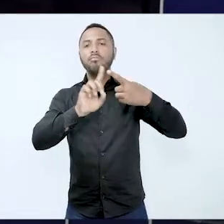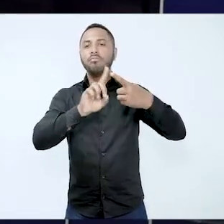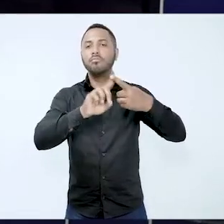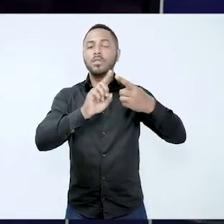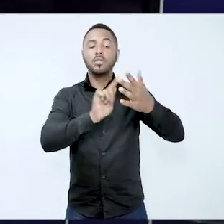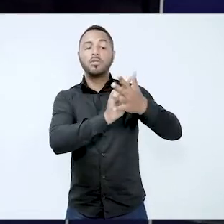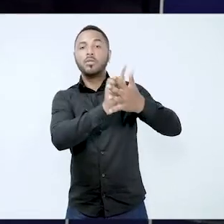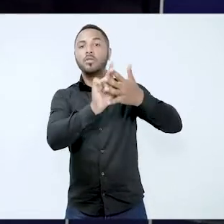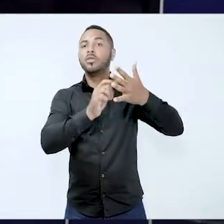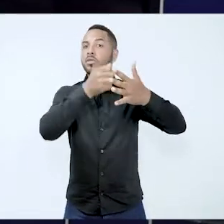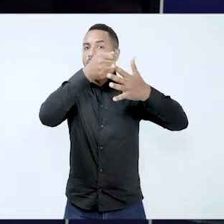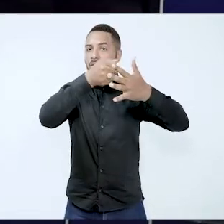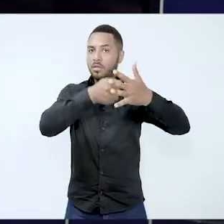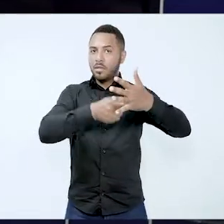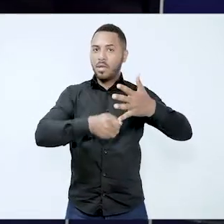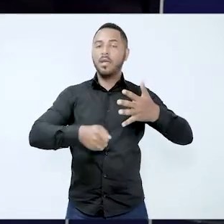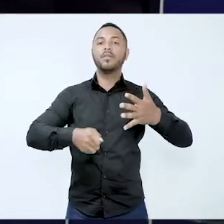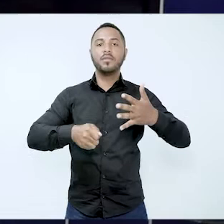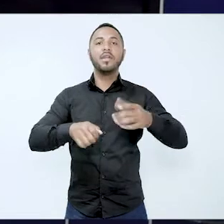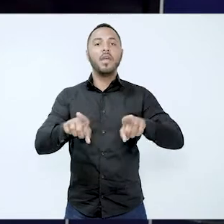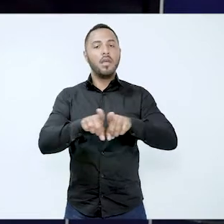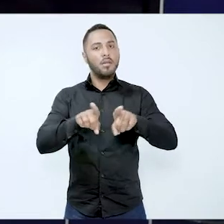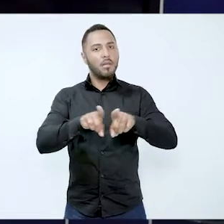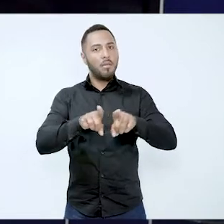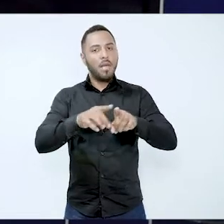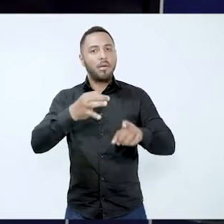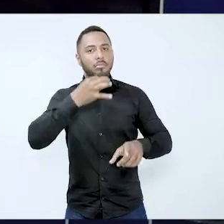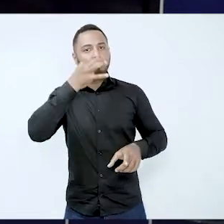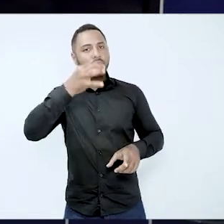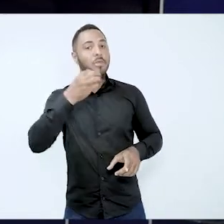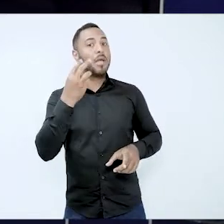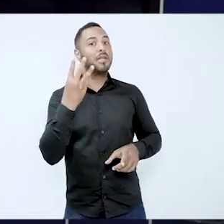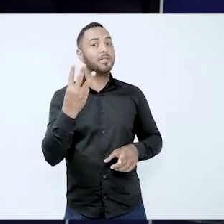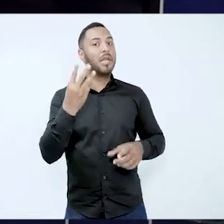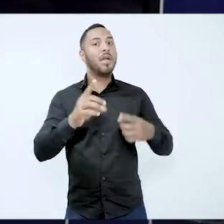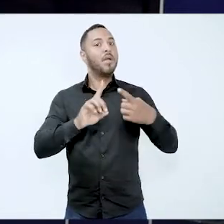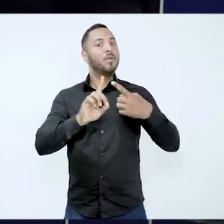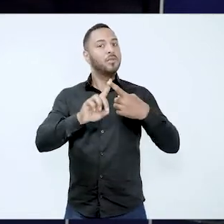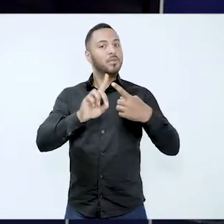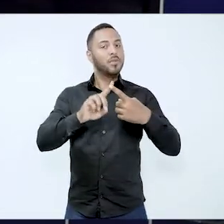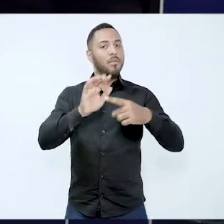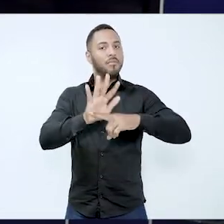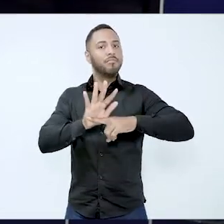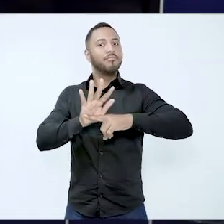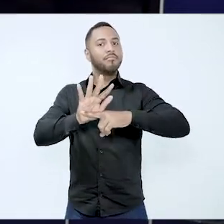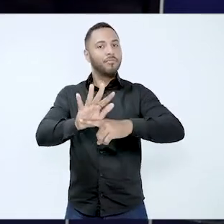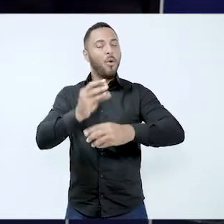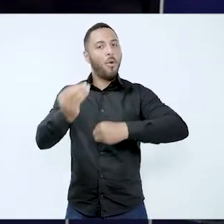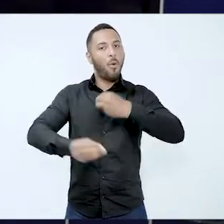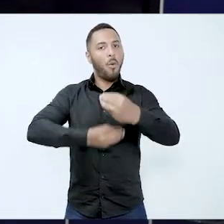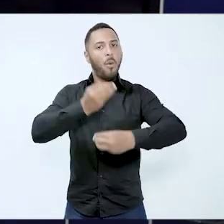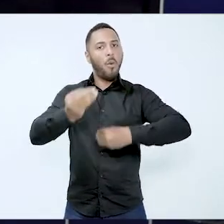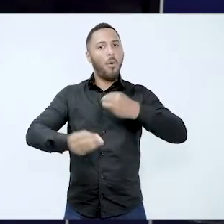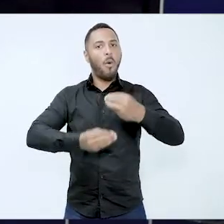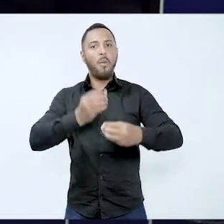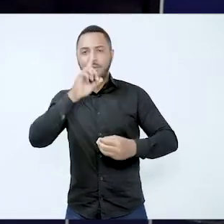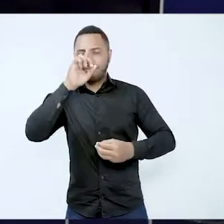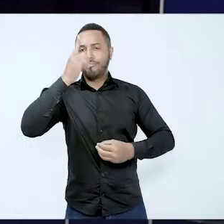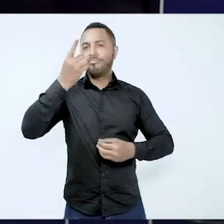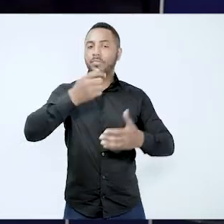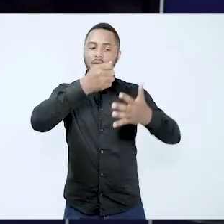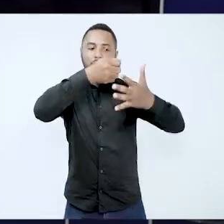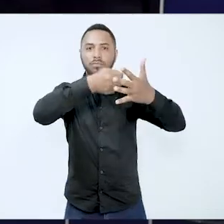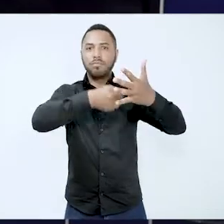desse gênero textual e eu também vou te dar 3 sugestões para te ajudar a construir a sua